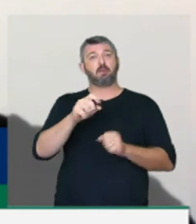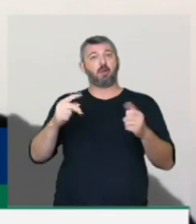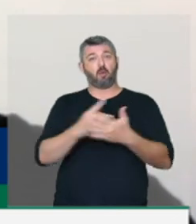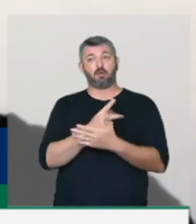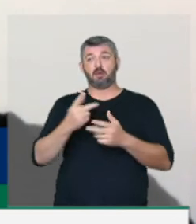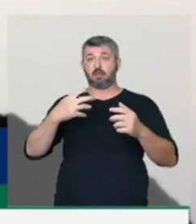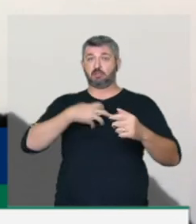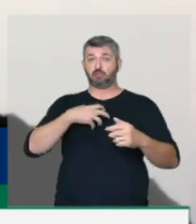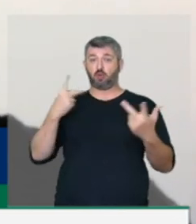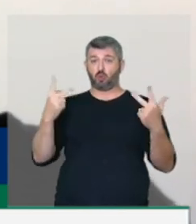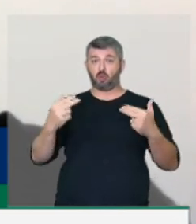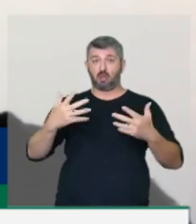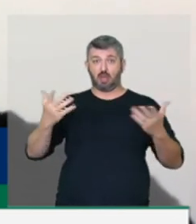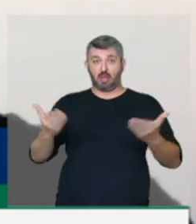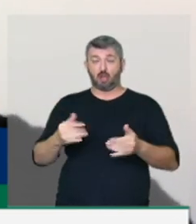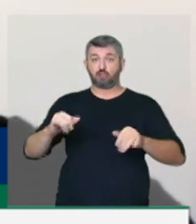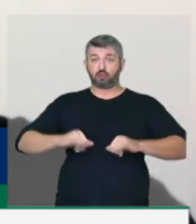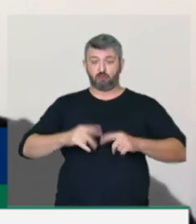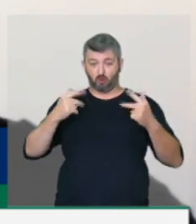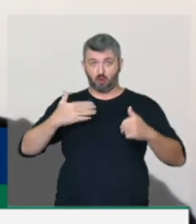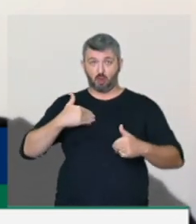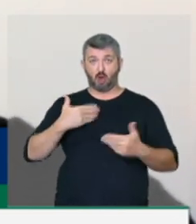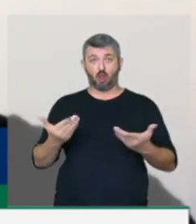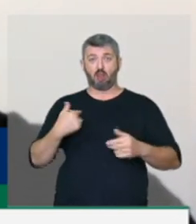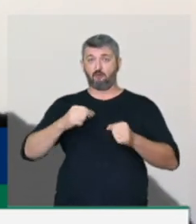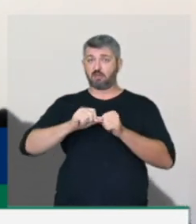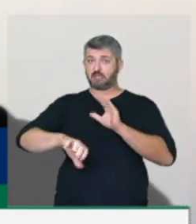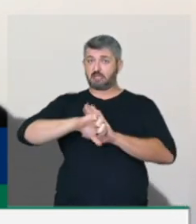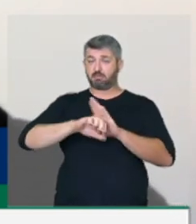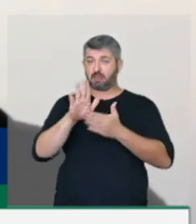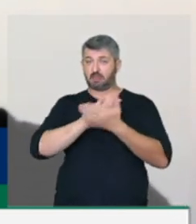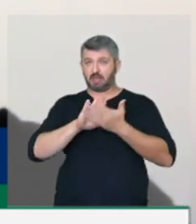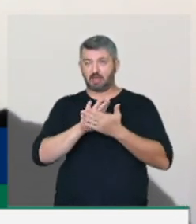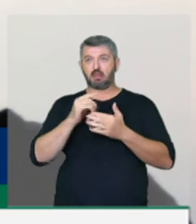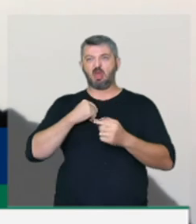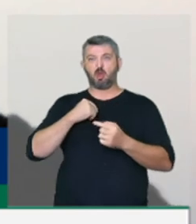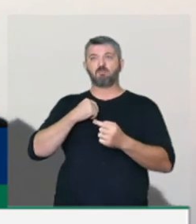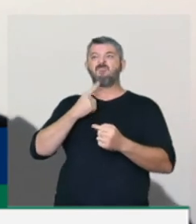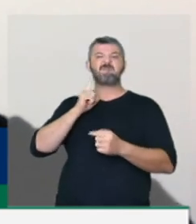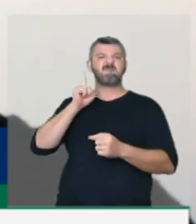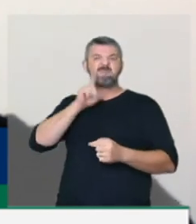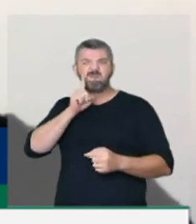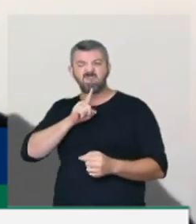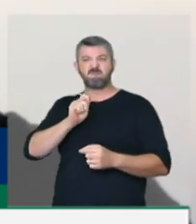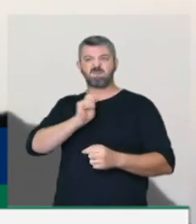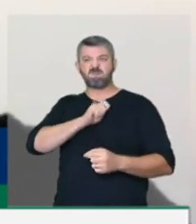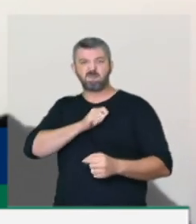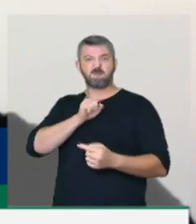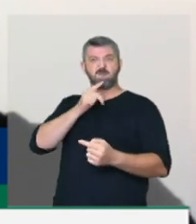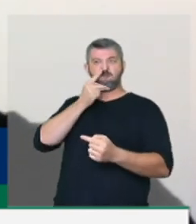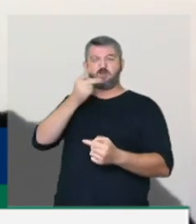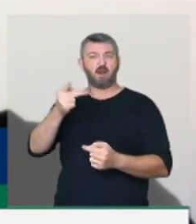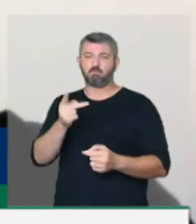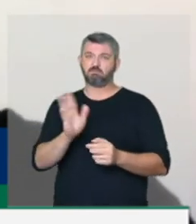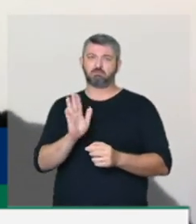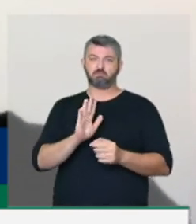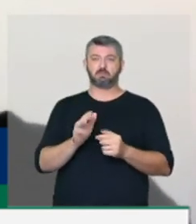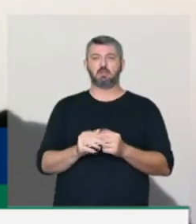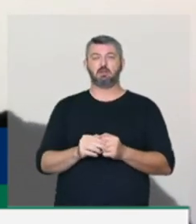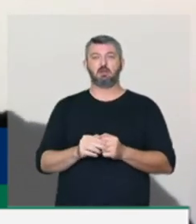eu estou enfrentando, mesmo sabendo que eu não cometi crime, que eu não tinha intenção e tampouco eu